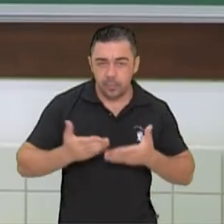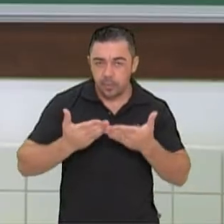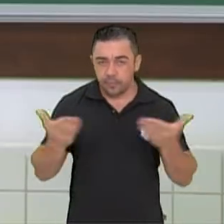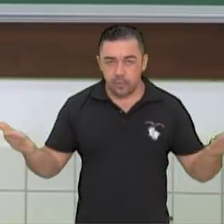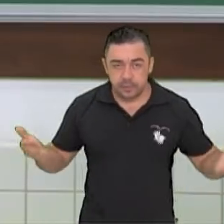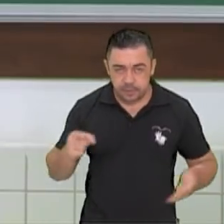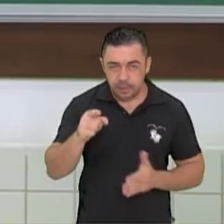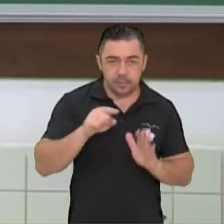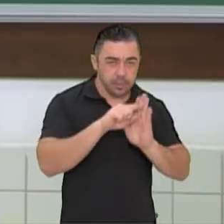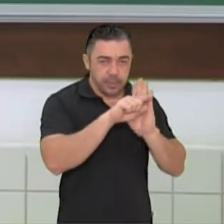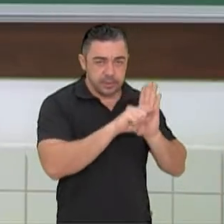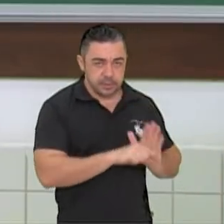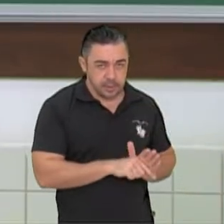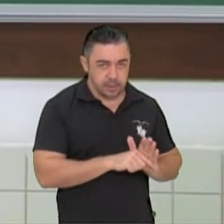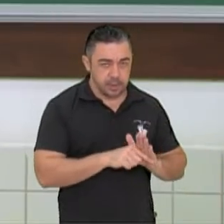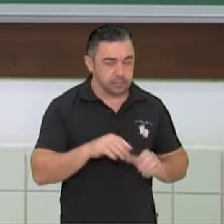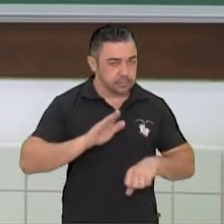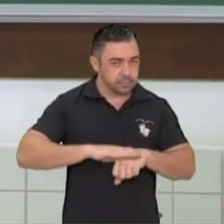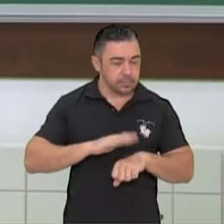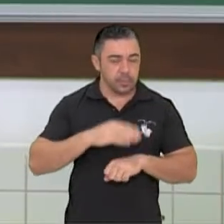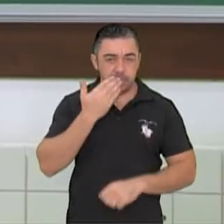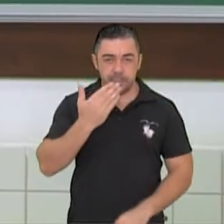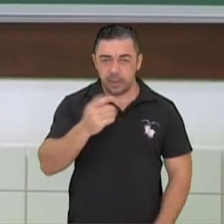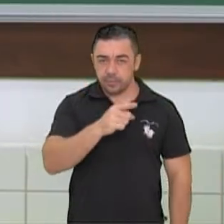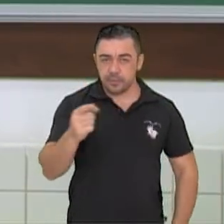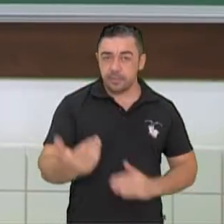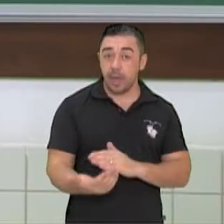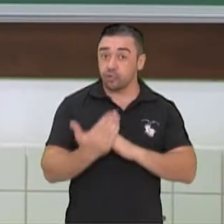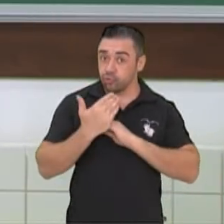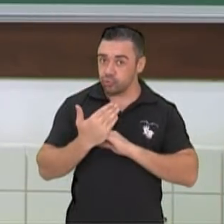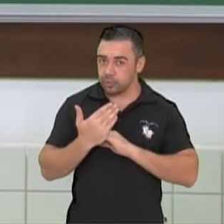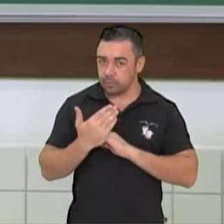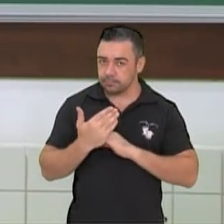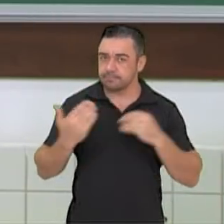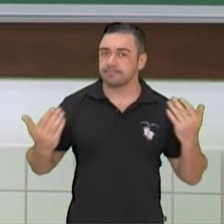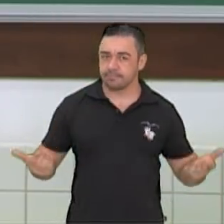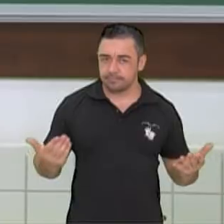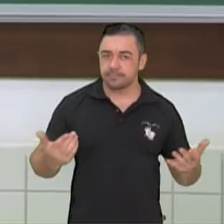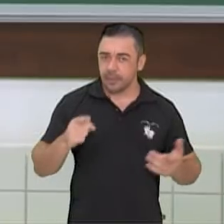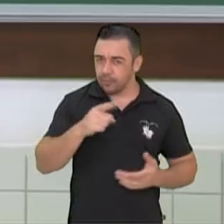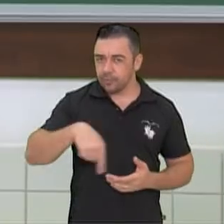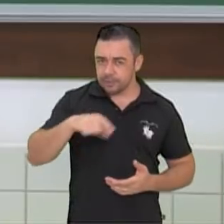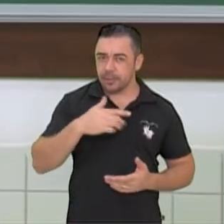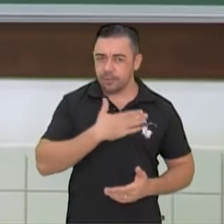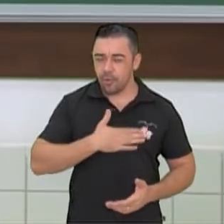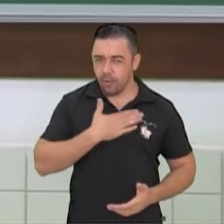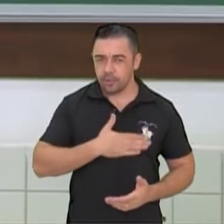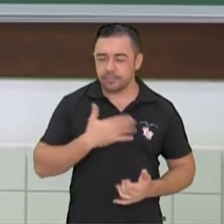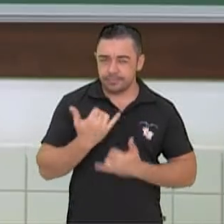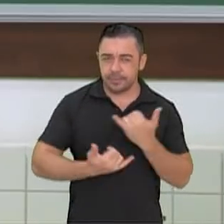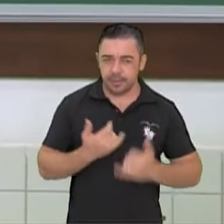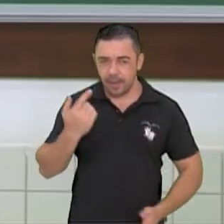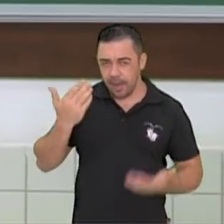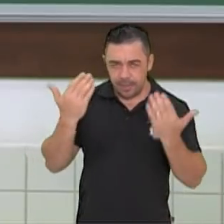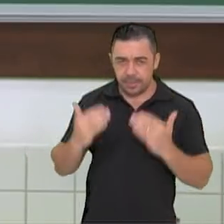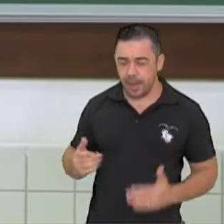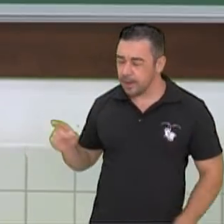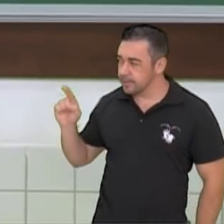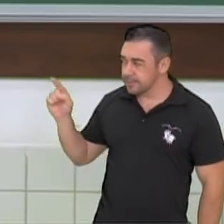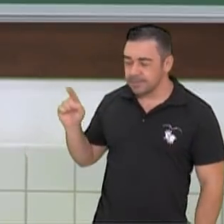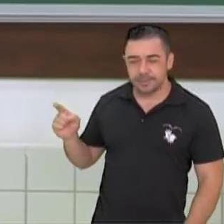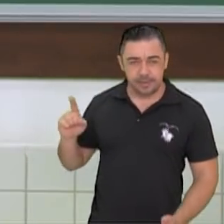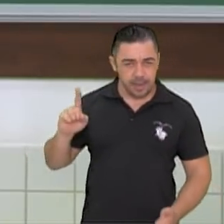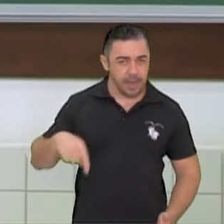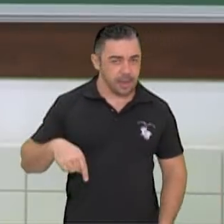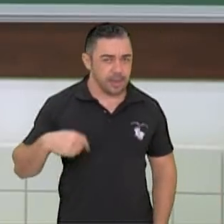os nossos historiadores ativos. Eu vou pedir uma ajuda para vocês. Me ajudem nessa. Não sei se vocês se divertem tanto quanto eu fazendo essas análises, mas que é divertido é, né?